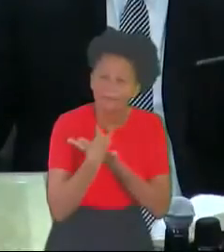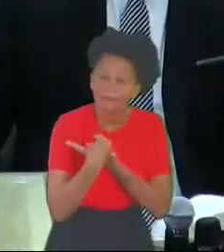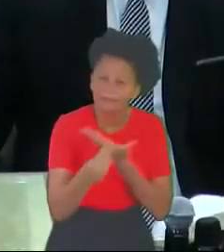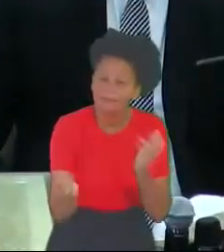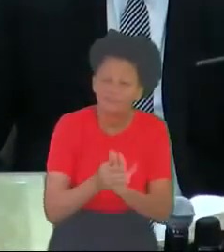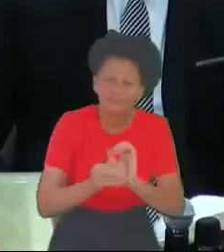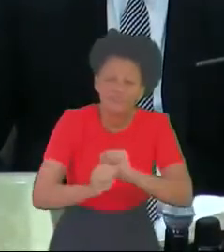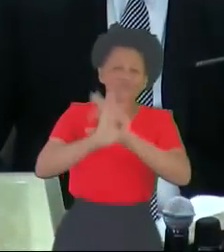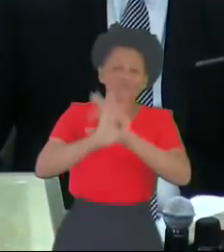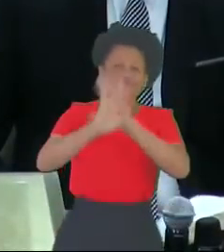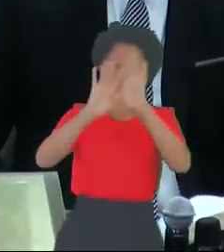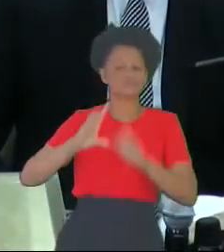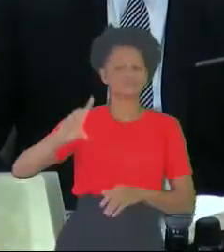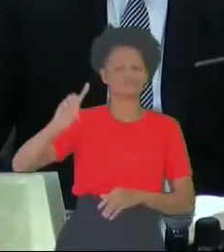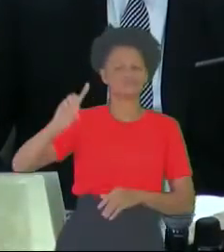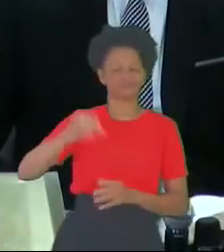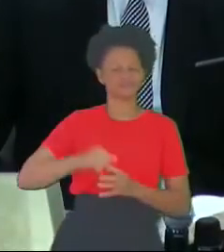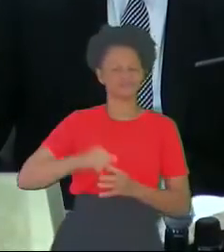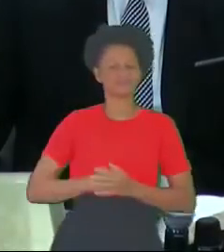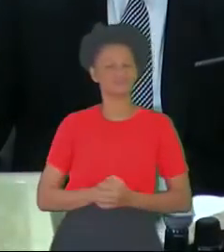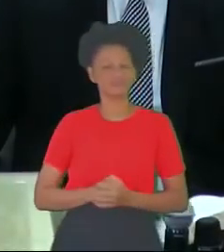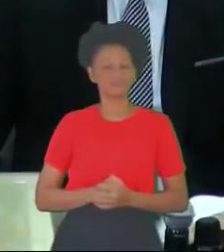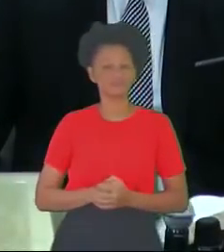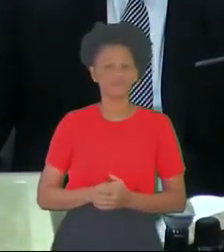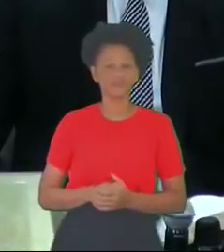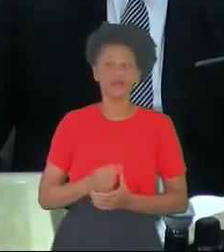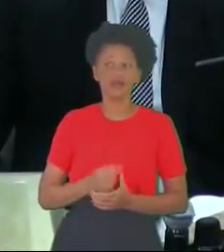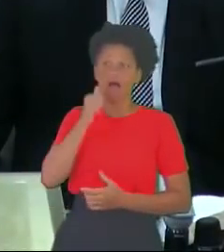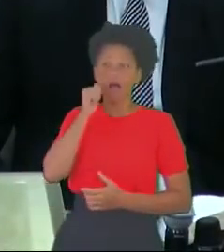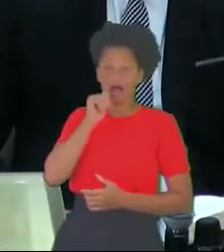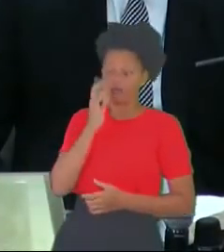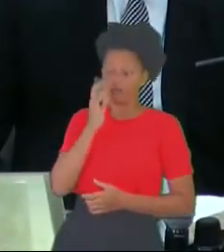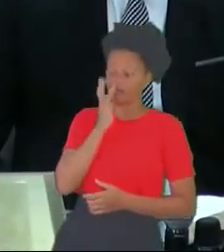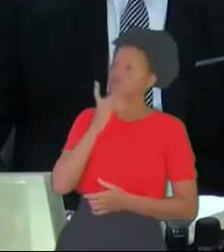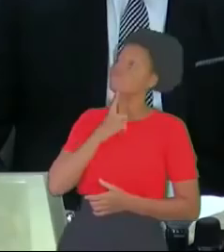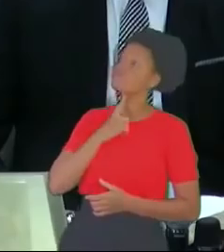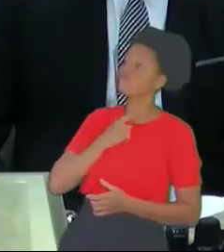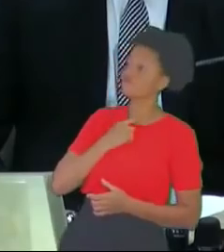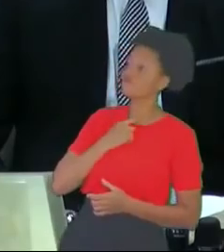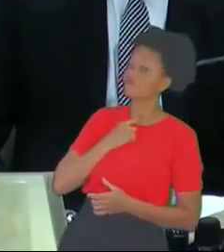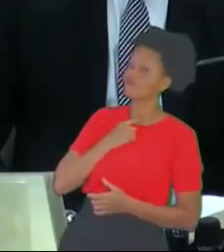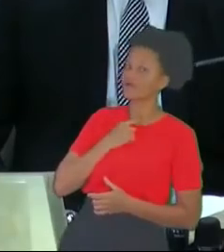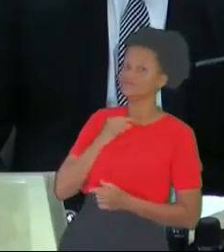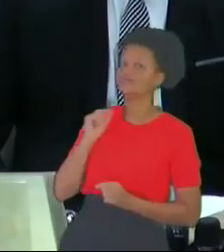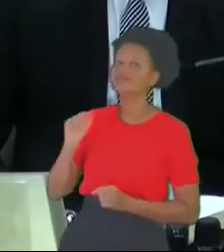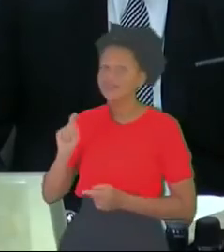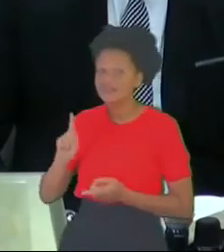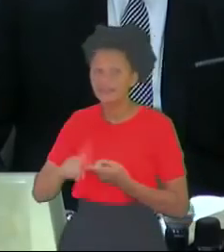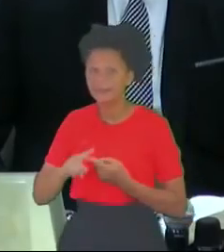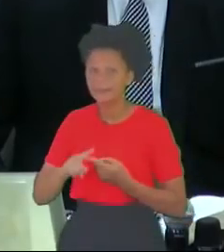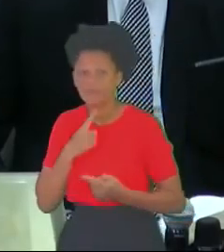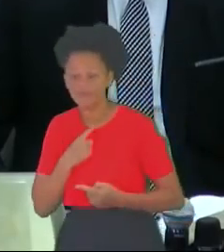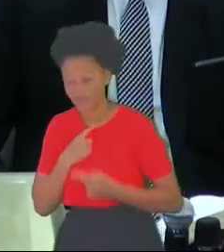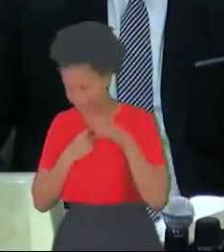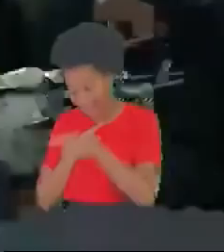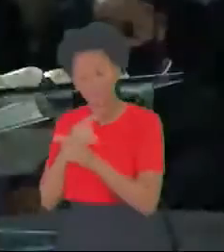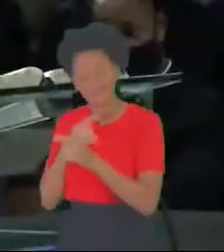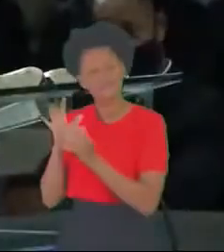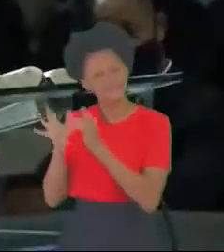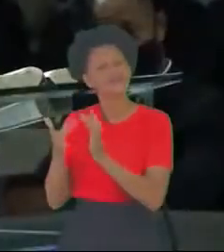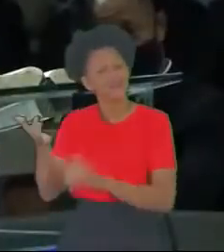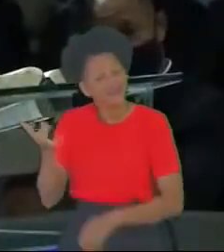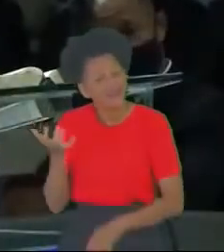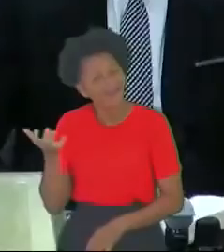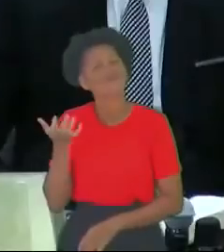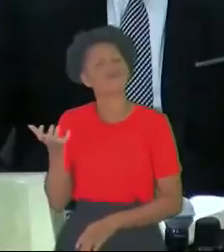isso? Junta a vontade da noiva com a vontade de quem, meus irmãos? Ele quer. Ele quer vir,